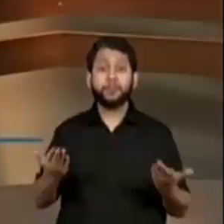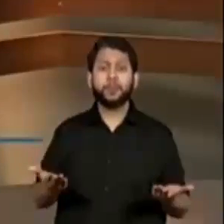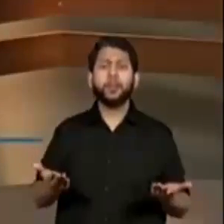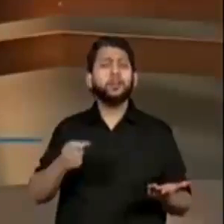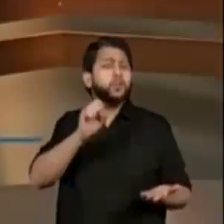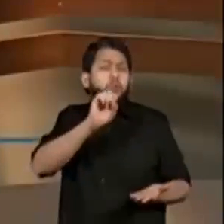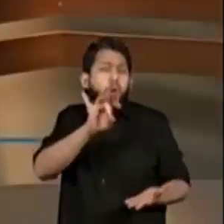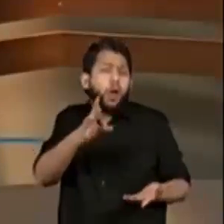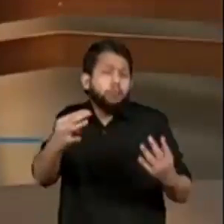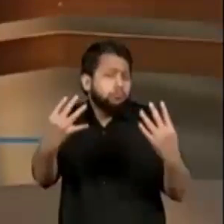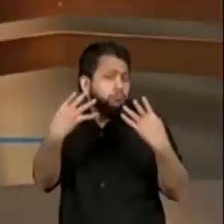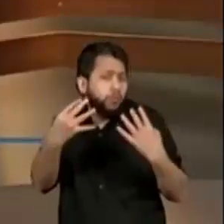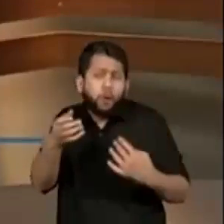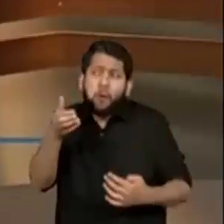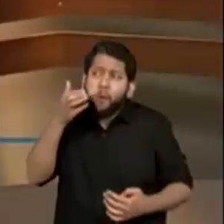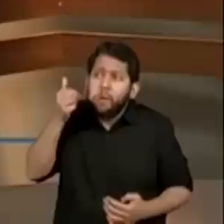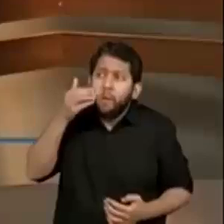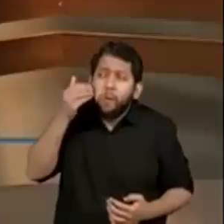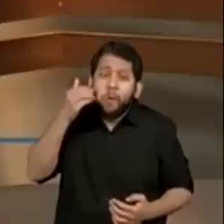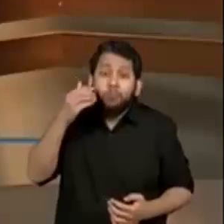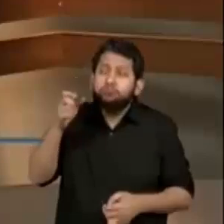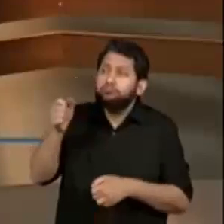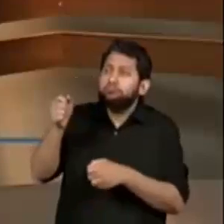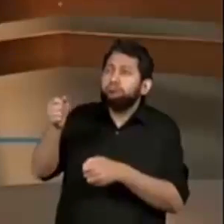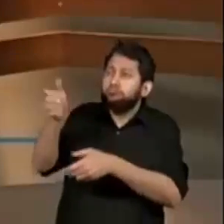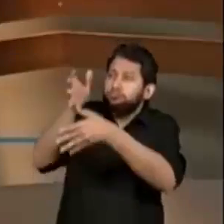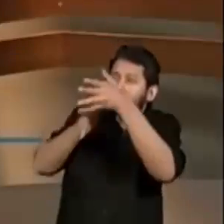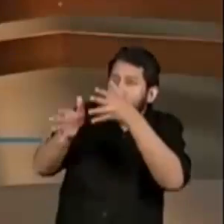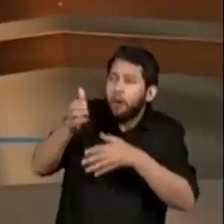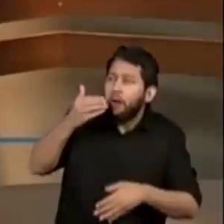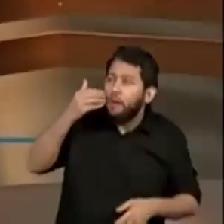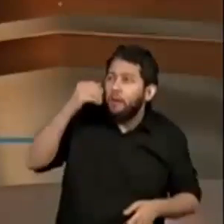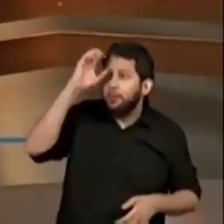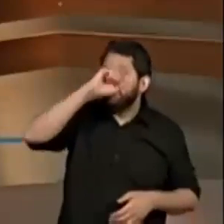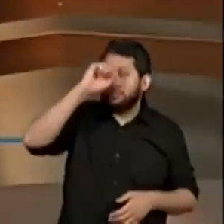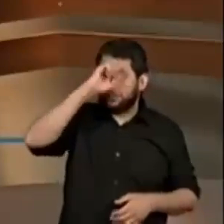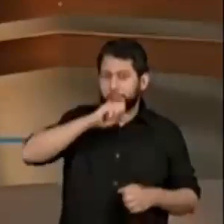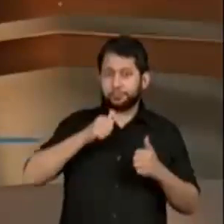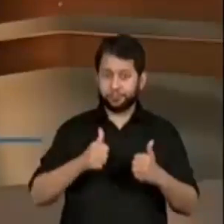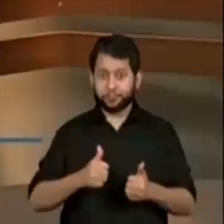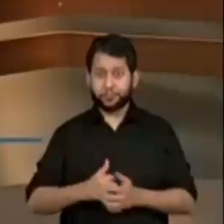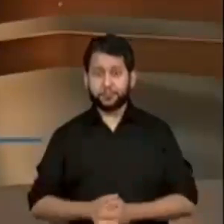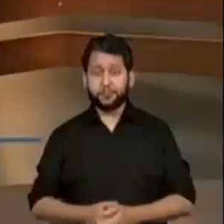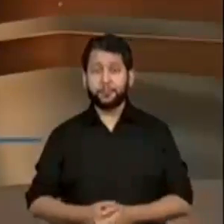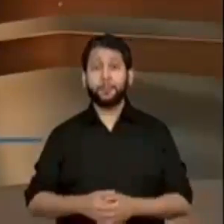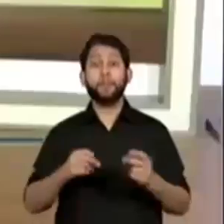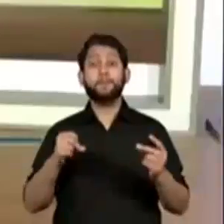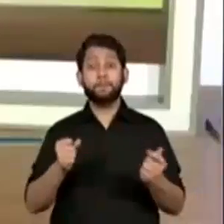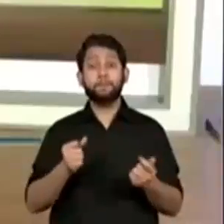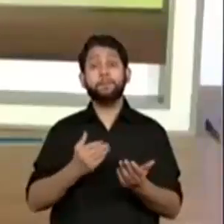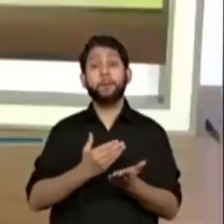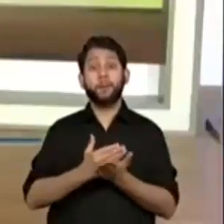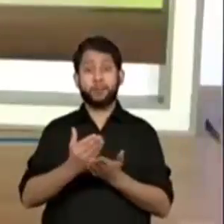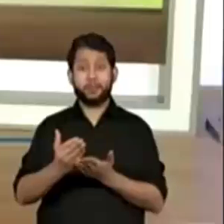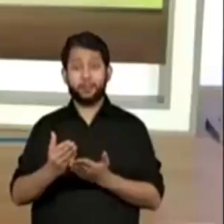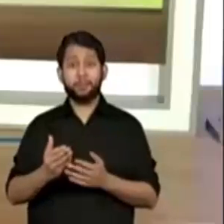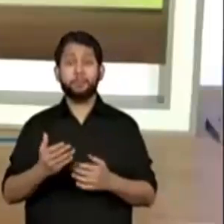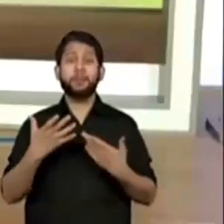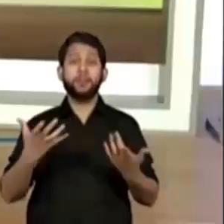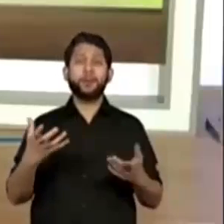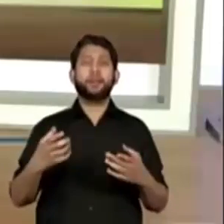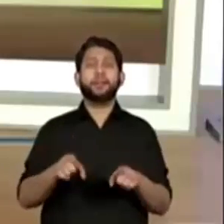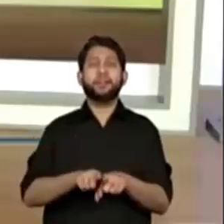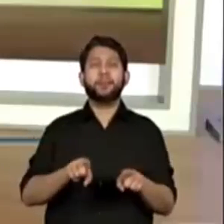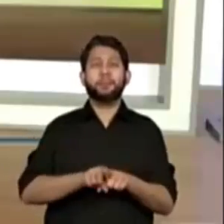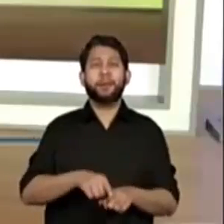você vai compreender, certo? E antes da gente começar, né, o conteúdo propriamente dito, quero dar